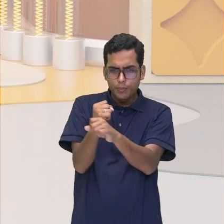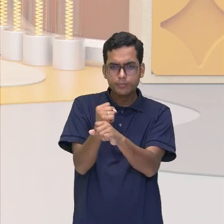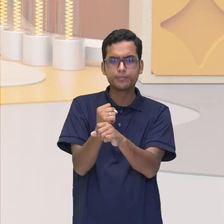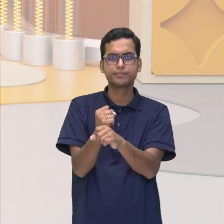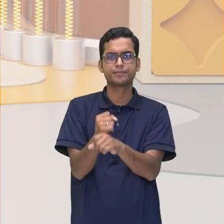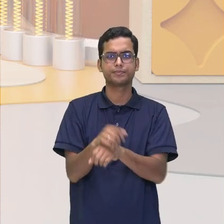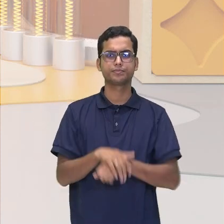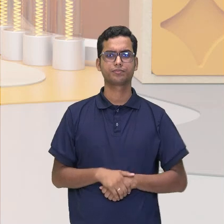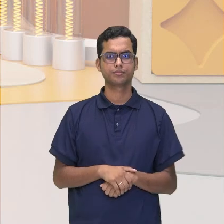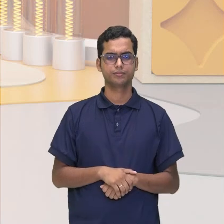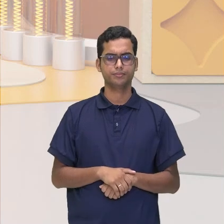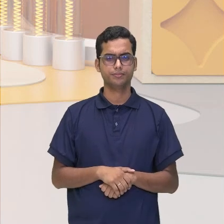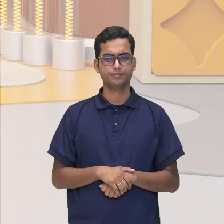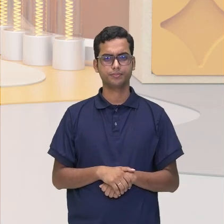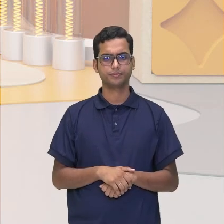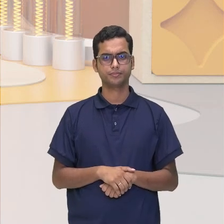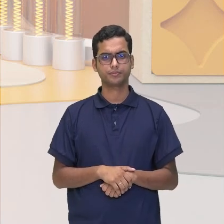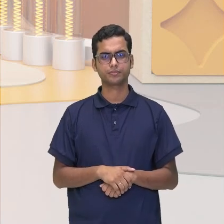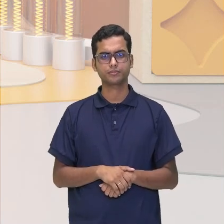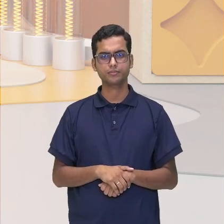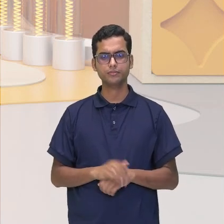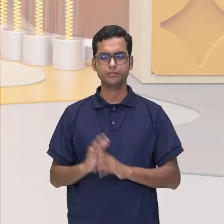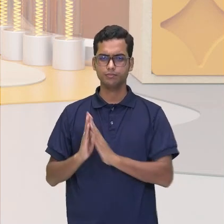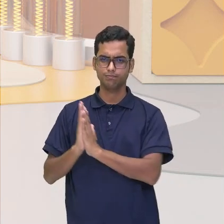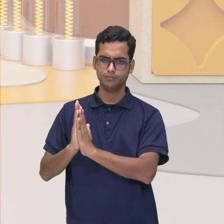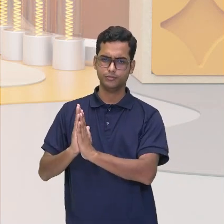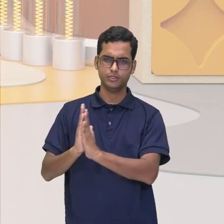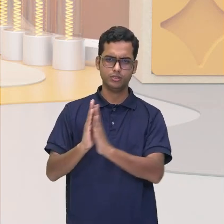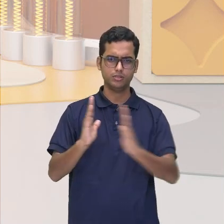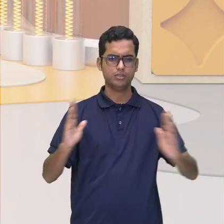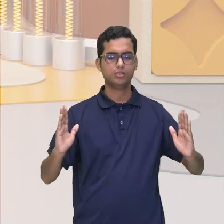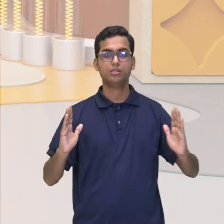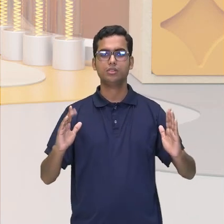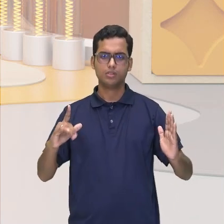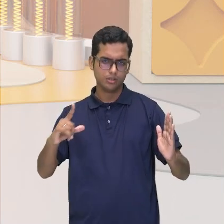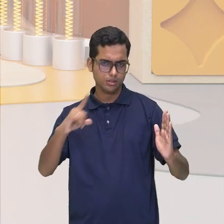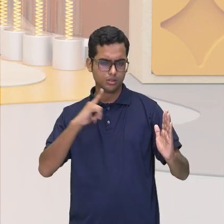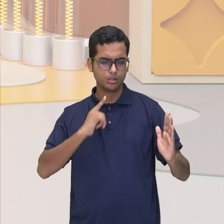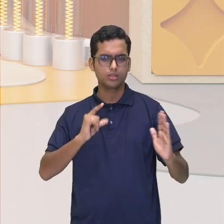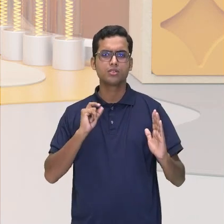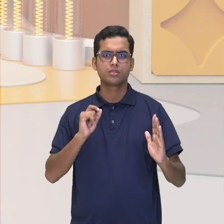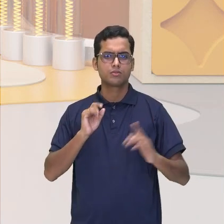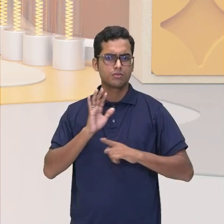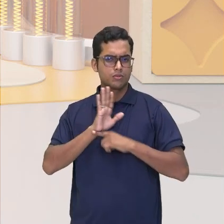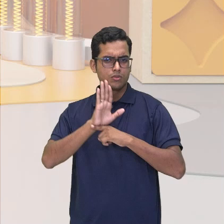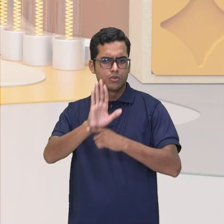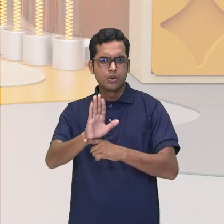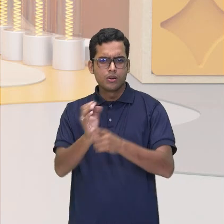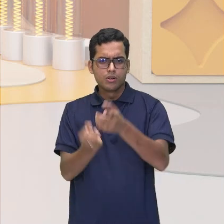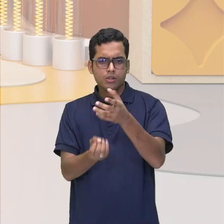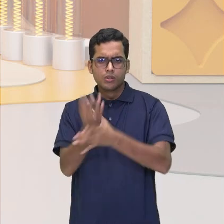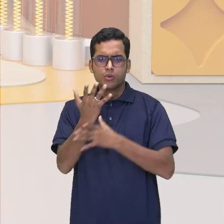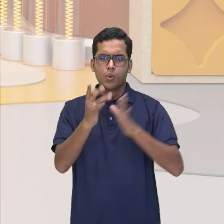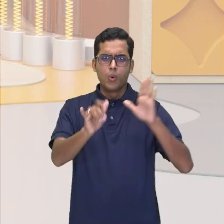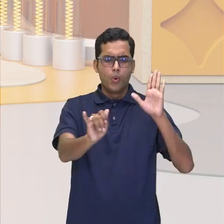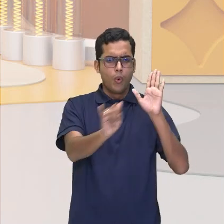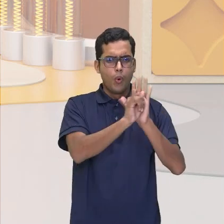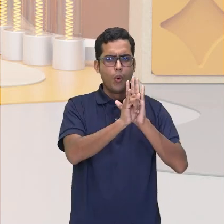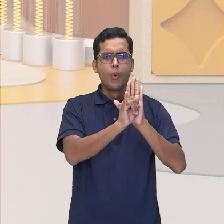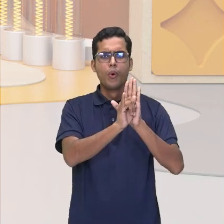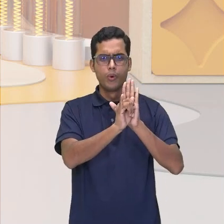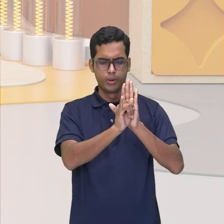não foi um conflito que durou esse tempo todo. Ele vai ajudar na formação de uma identidade